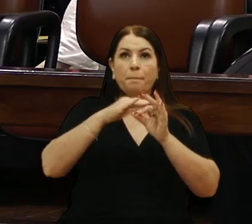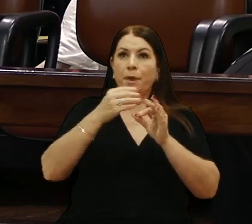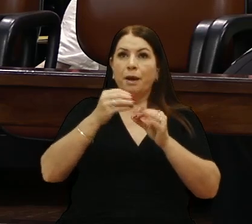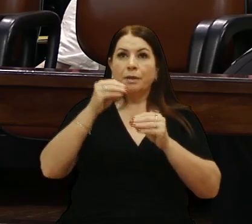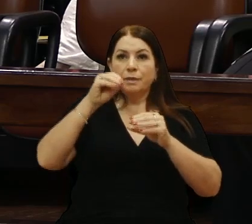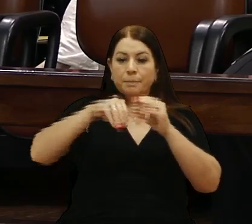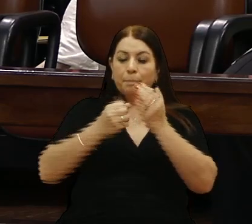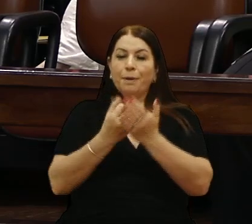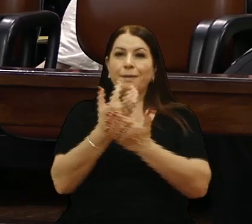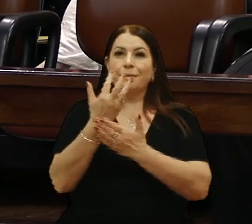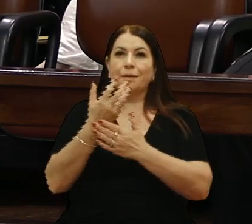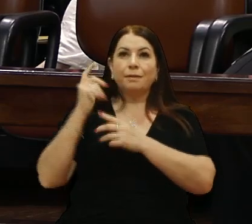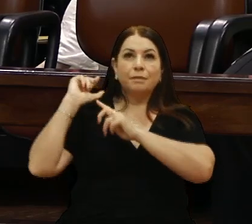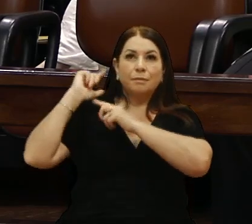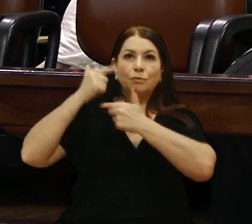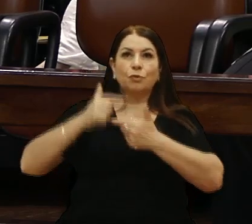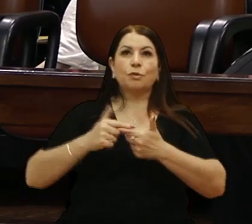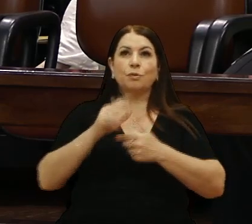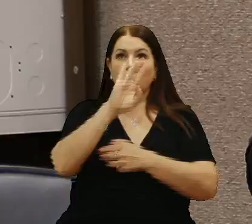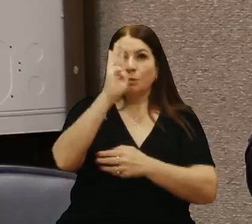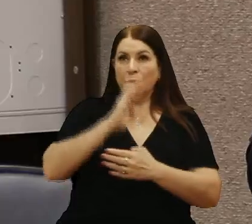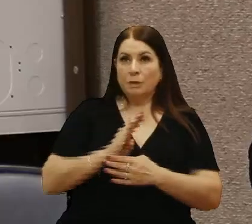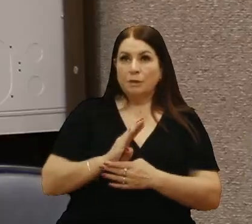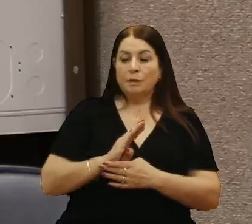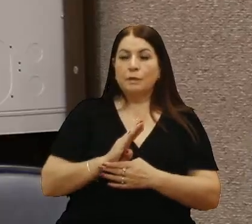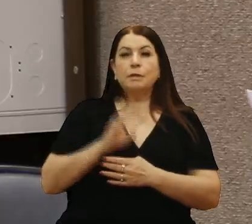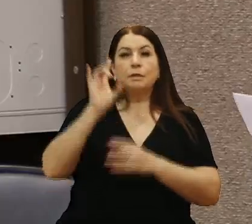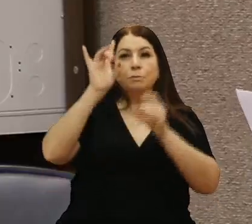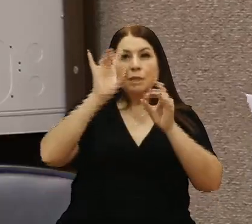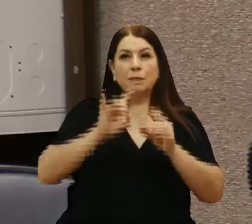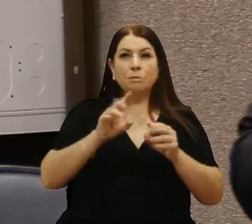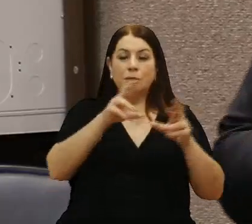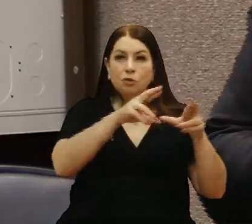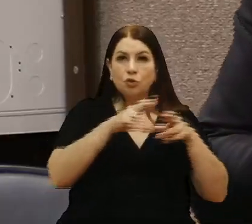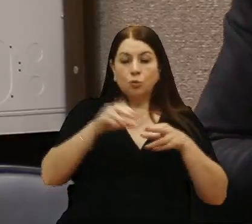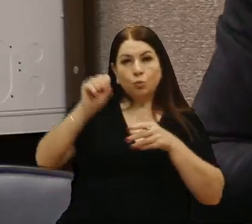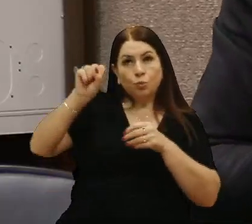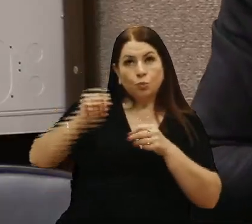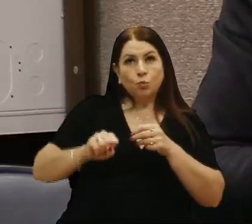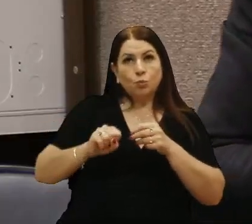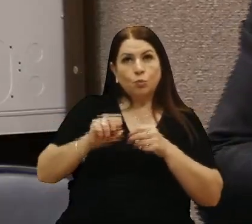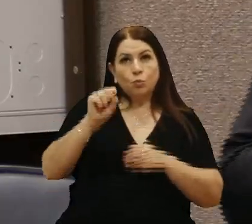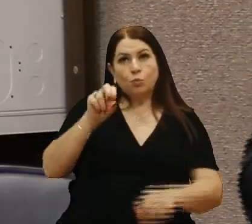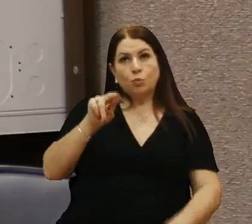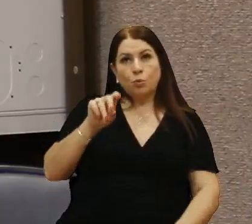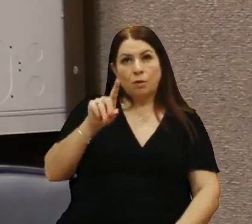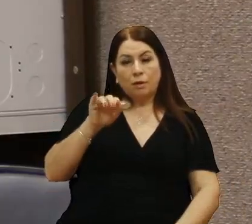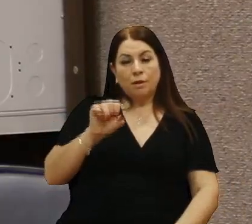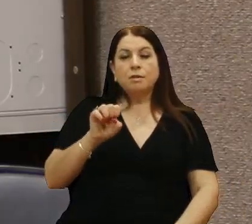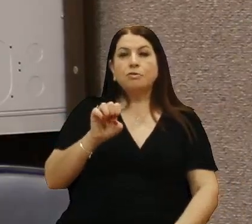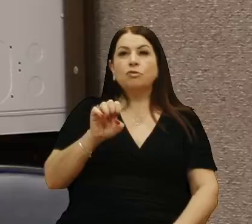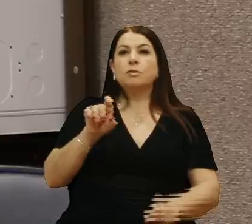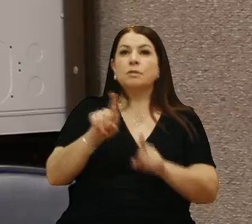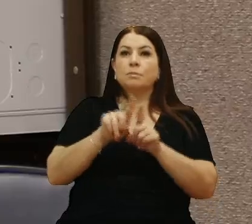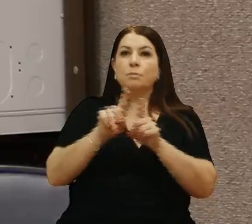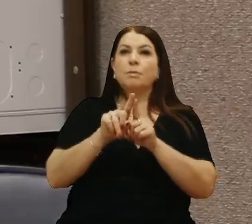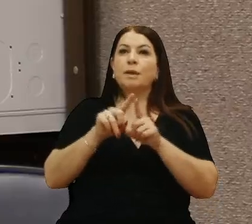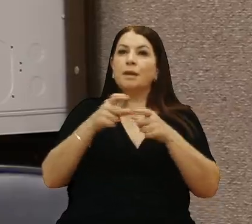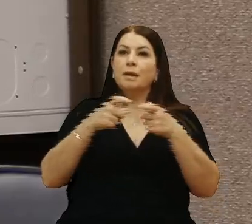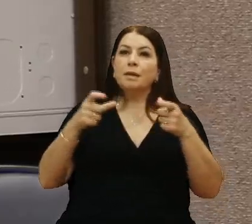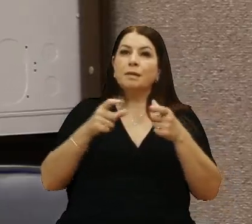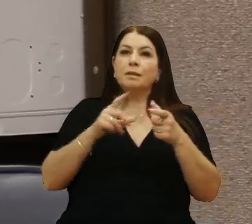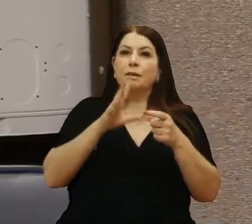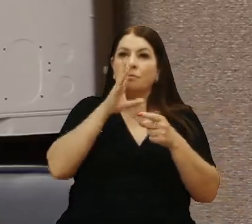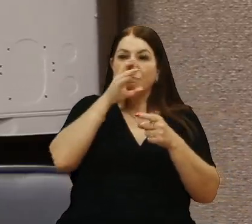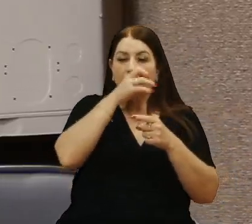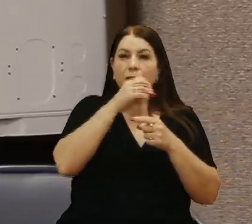cultivada e tradicional do Brasil, especialmente nas regiões Sul e Sudeste. É conhecida por sua grande